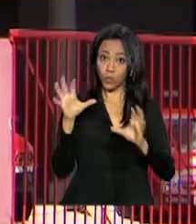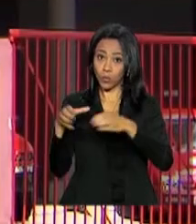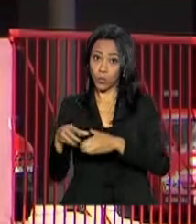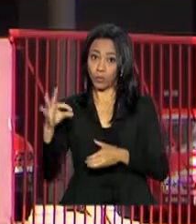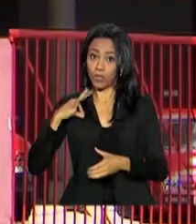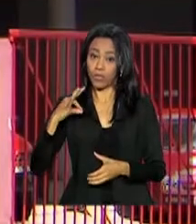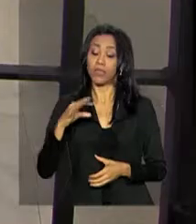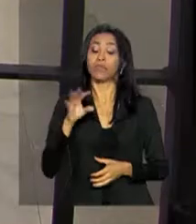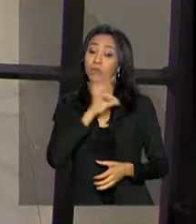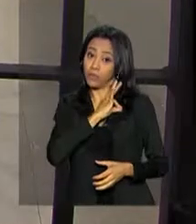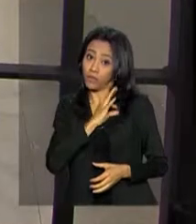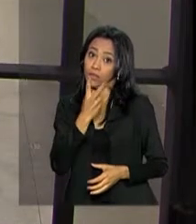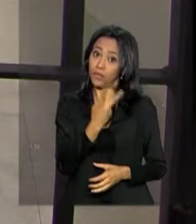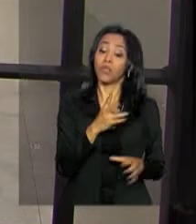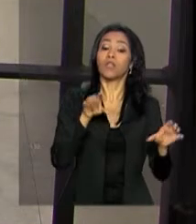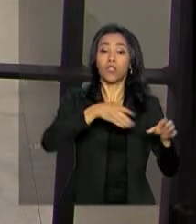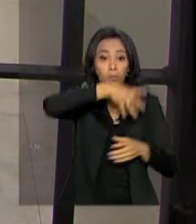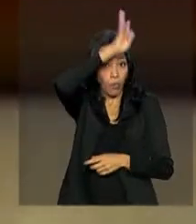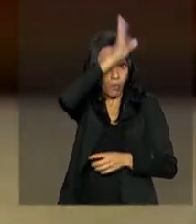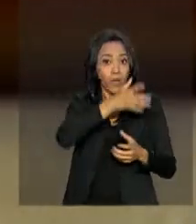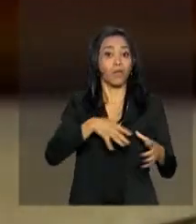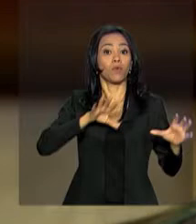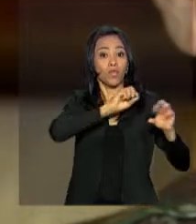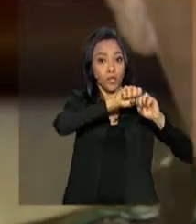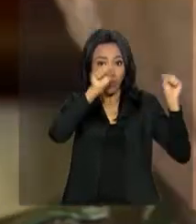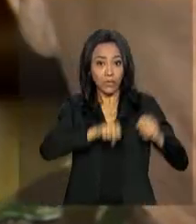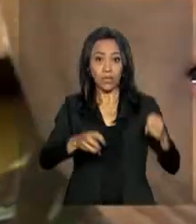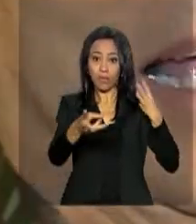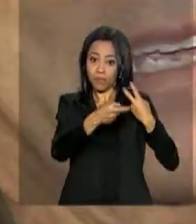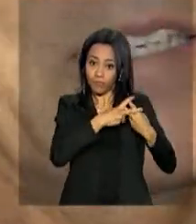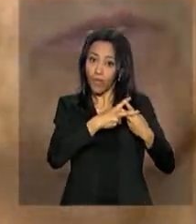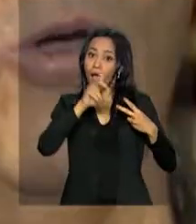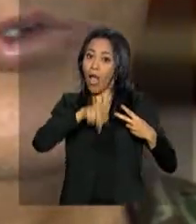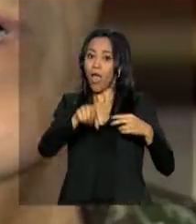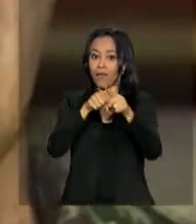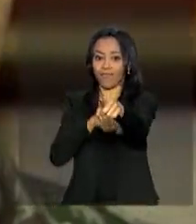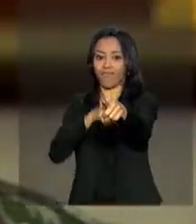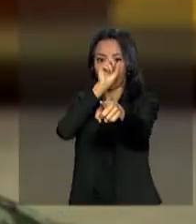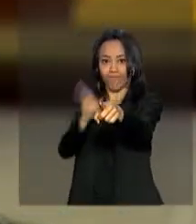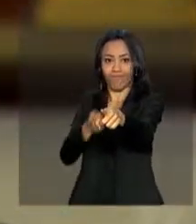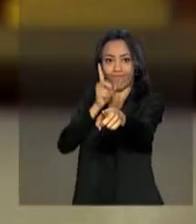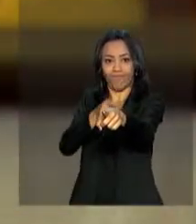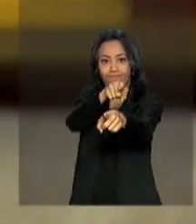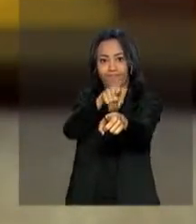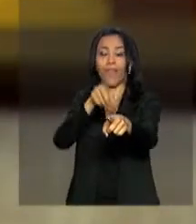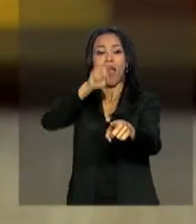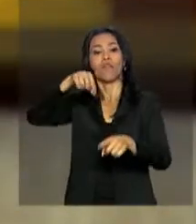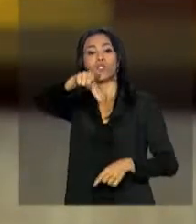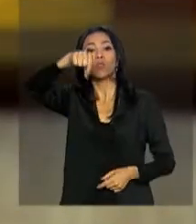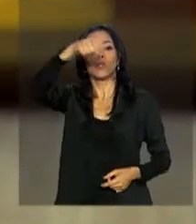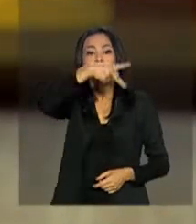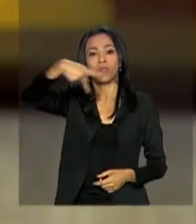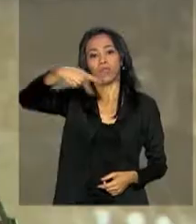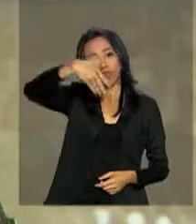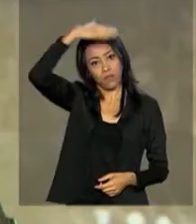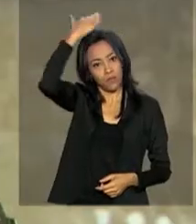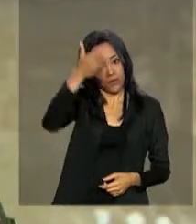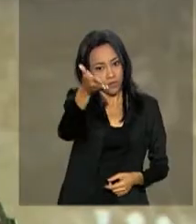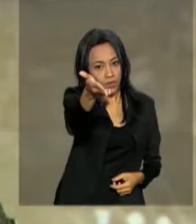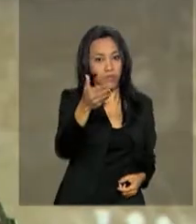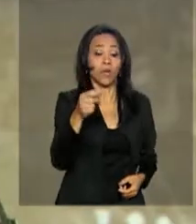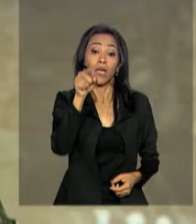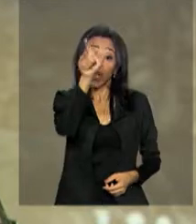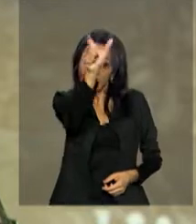Corpo de Bombeiros e o Sistema Penitenciário, vão ficar sob o comando do interventor, nomeado pelo presidente da República. Com